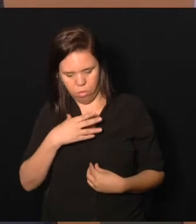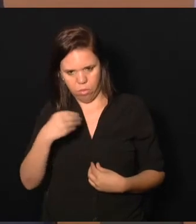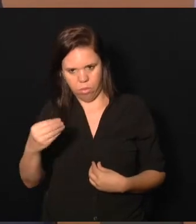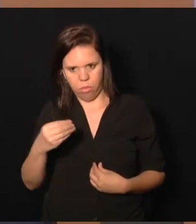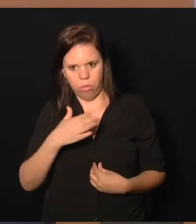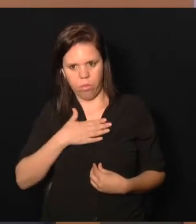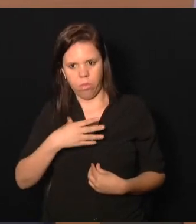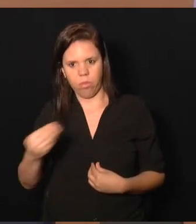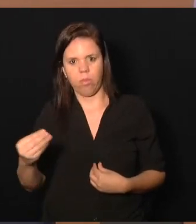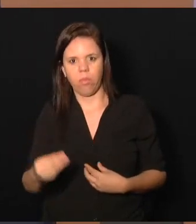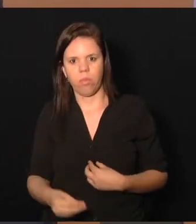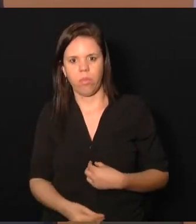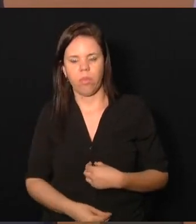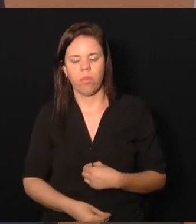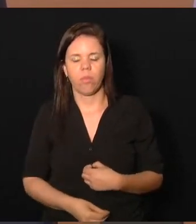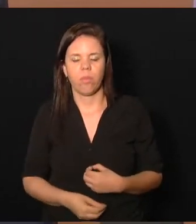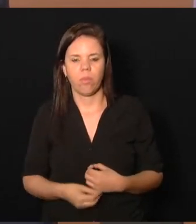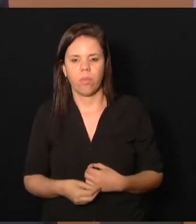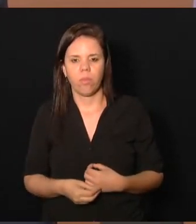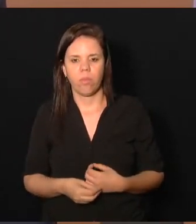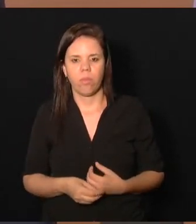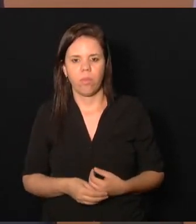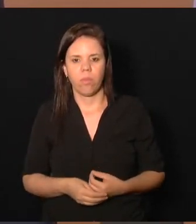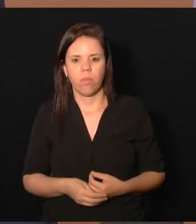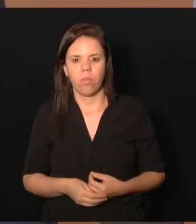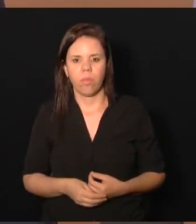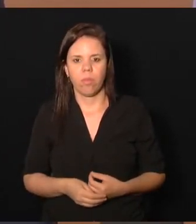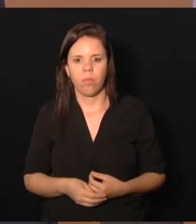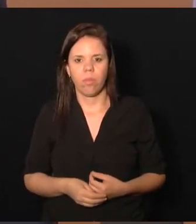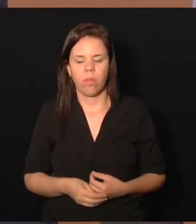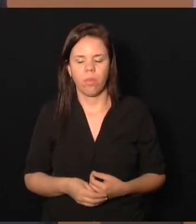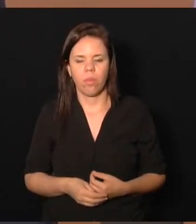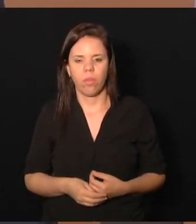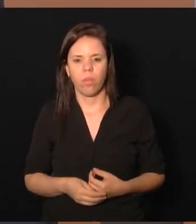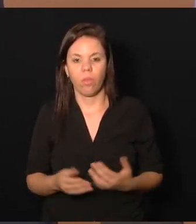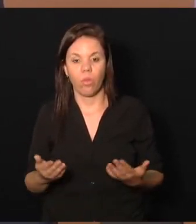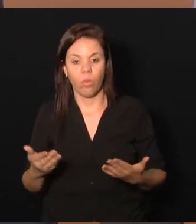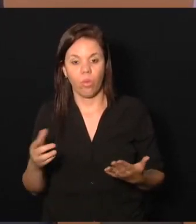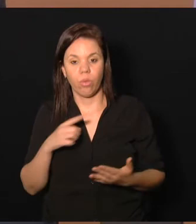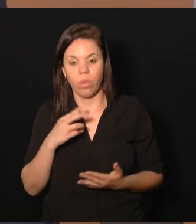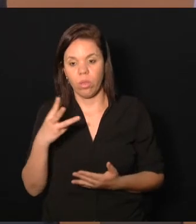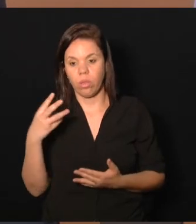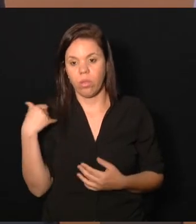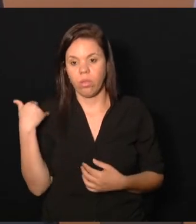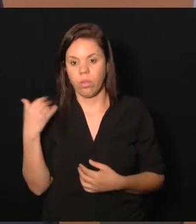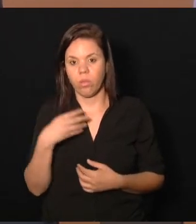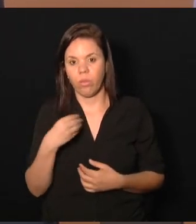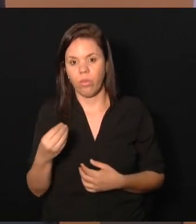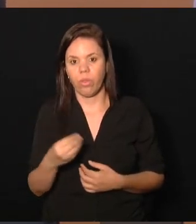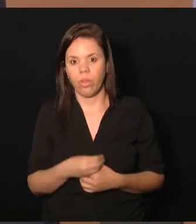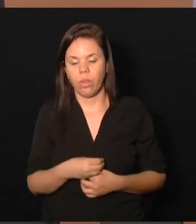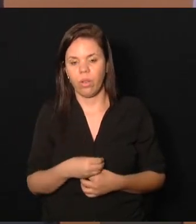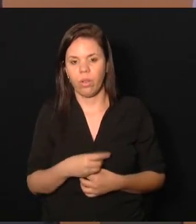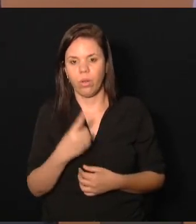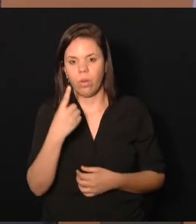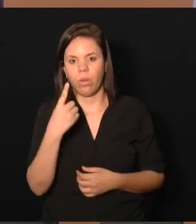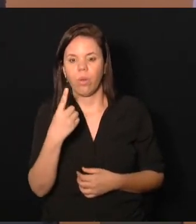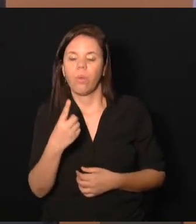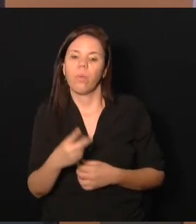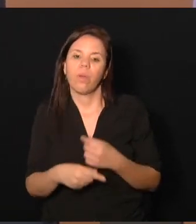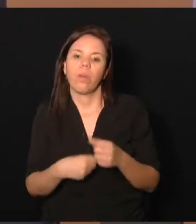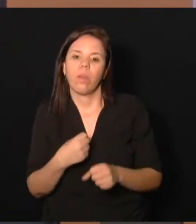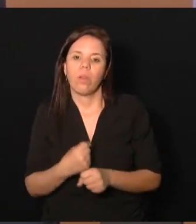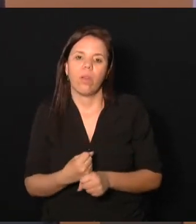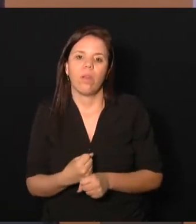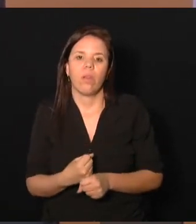meu filho. E Marta, meu filho, hoje tem 3 anos, e durante 1 ano eu fui obrigado a